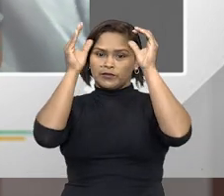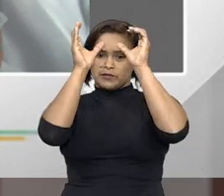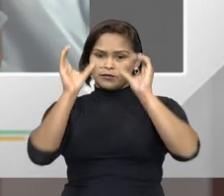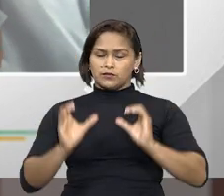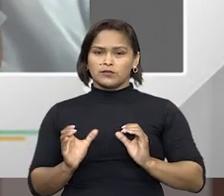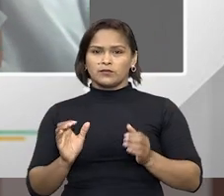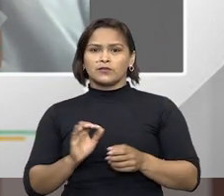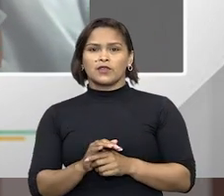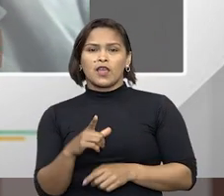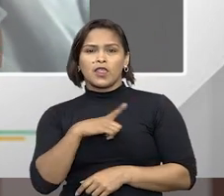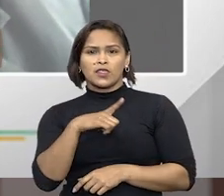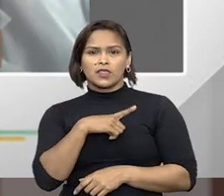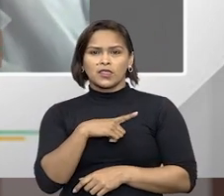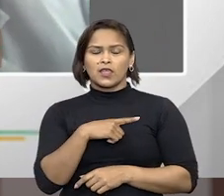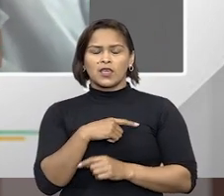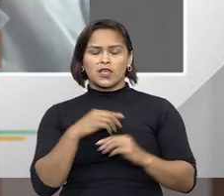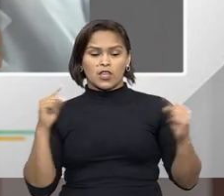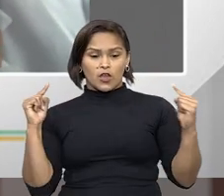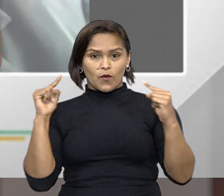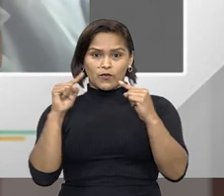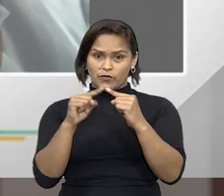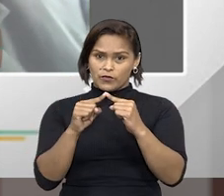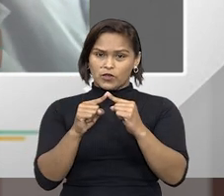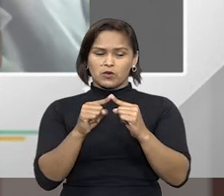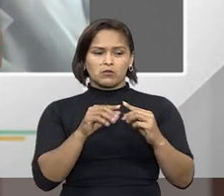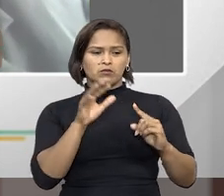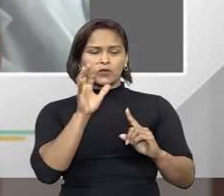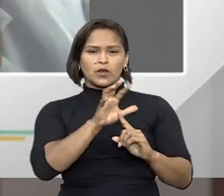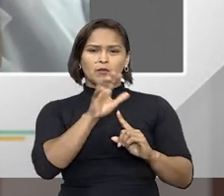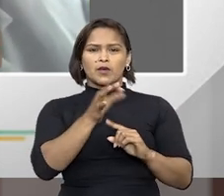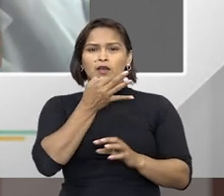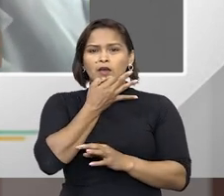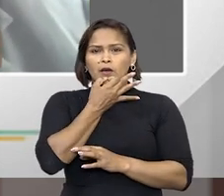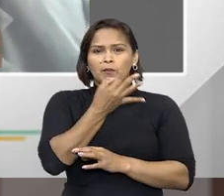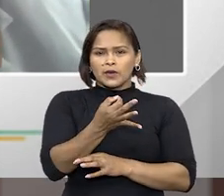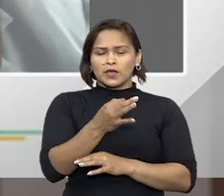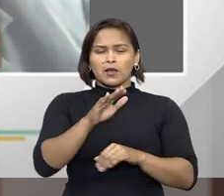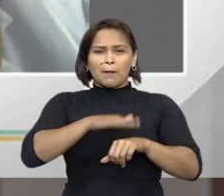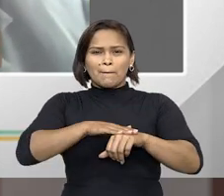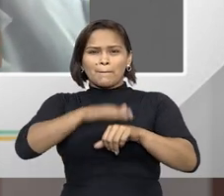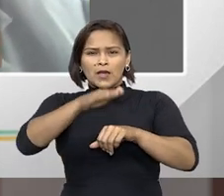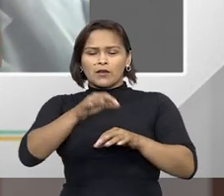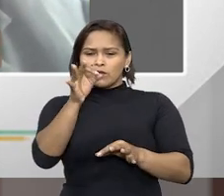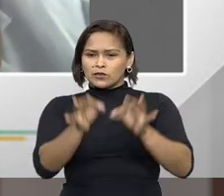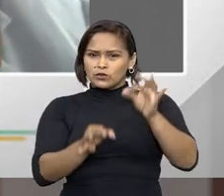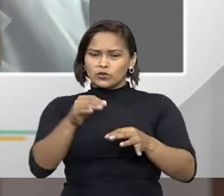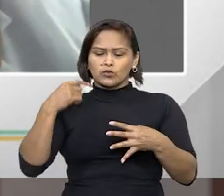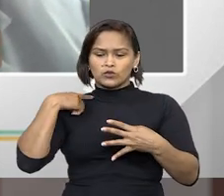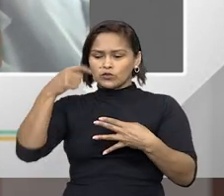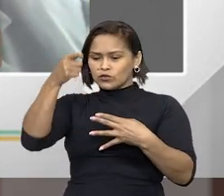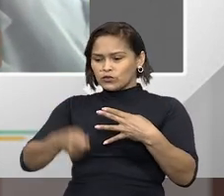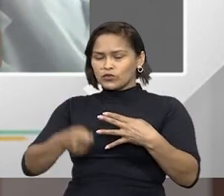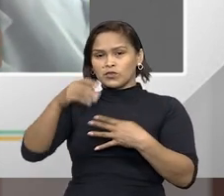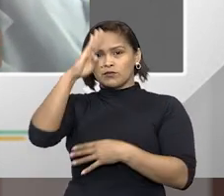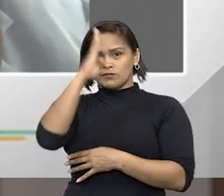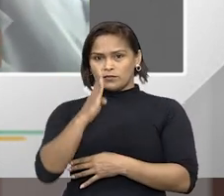teriam efeito vinculante, como é da opinião da maioria dos juristas brasileiros.